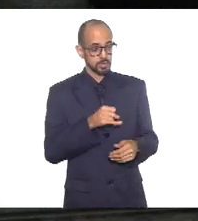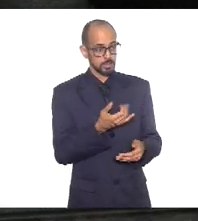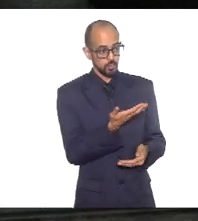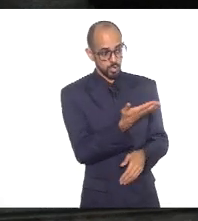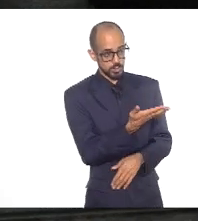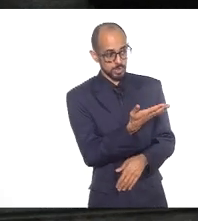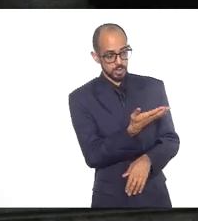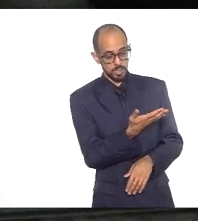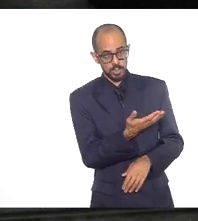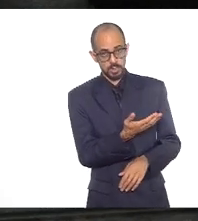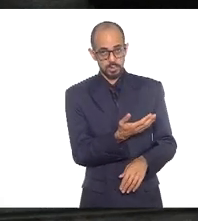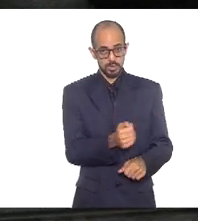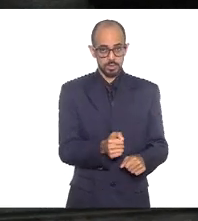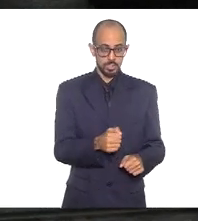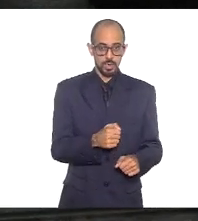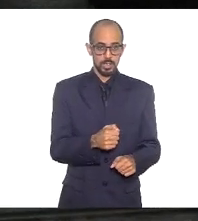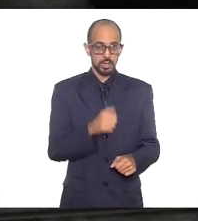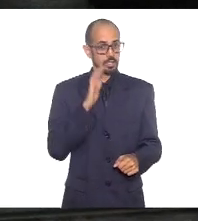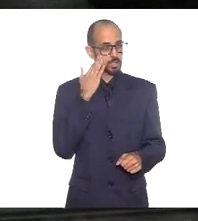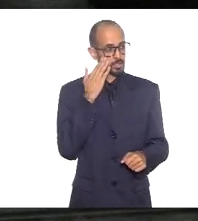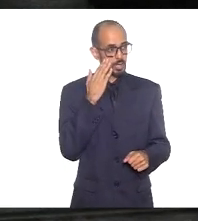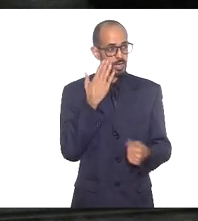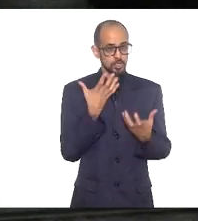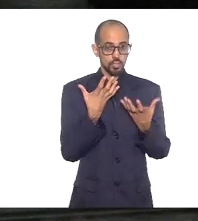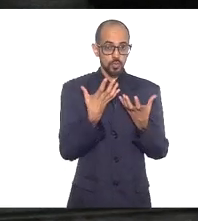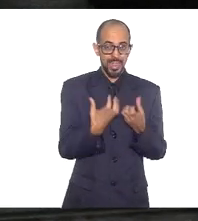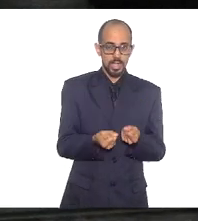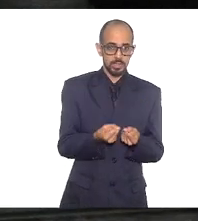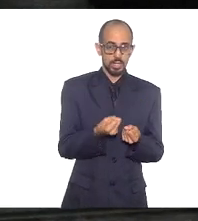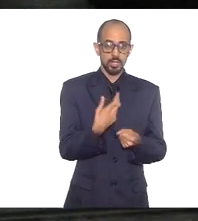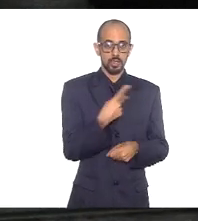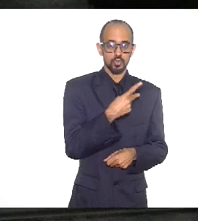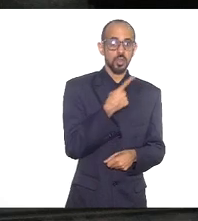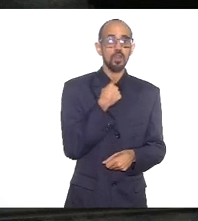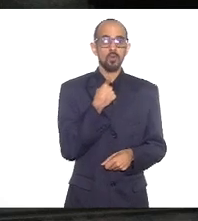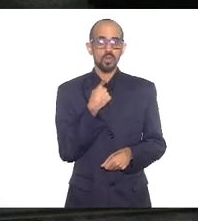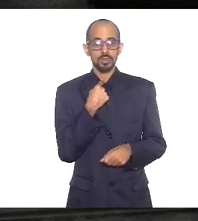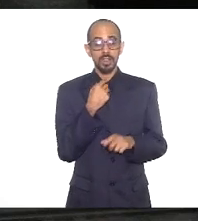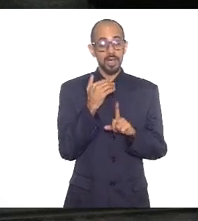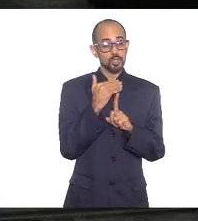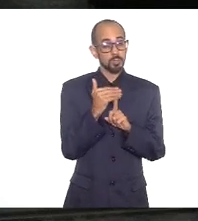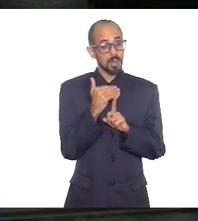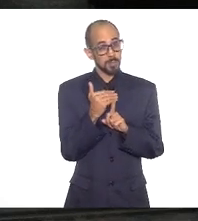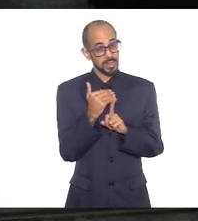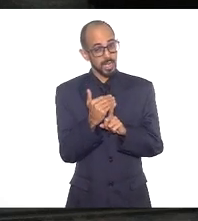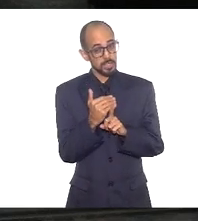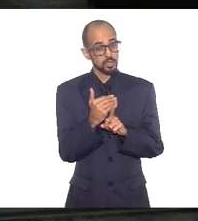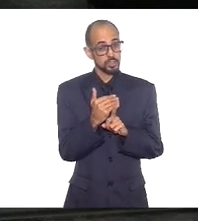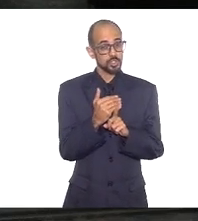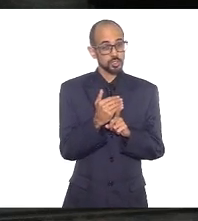Excelência considera atendida a sua pretensão, mesmo que parcialmente,